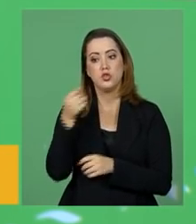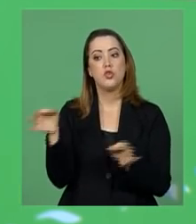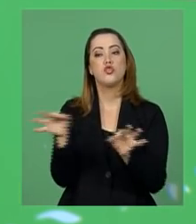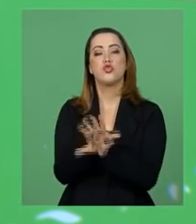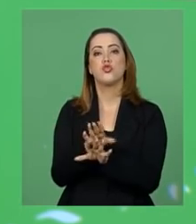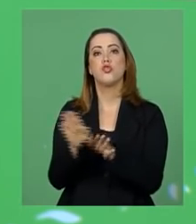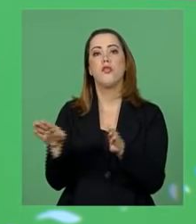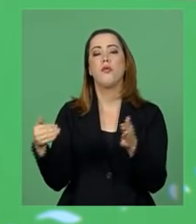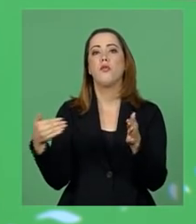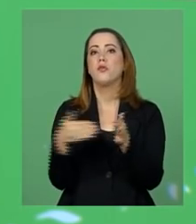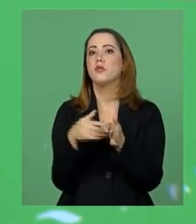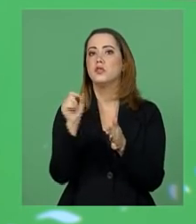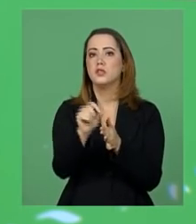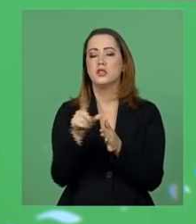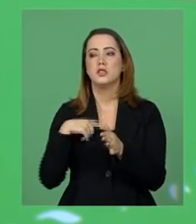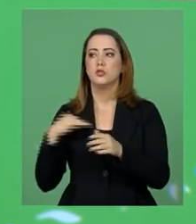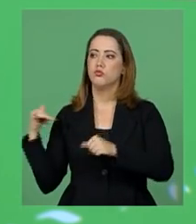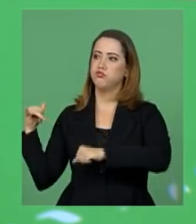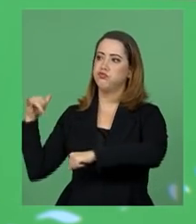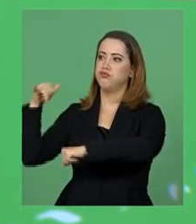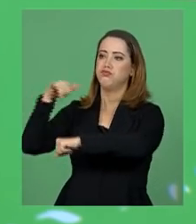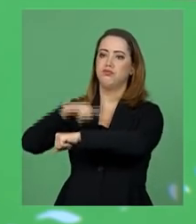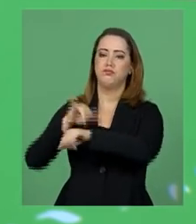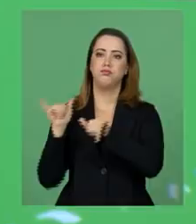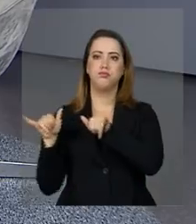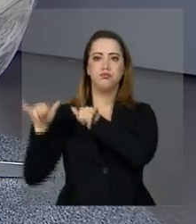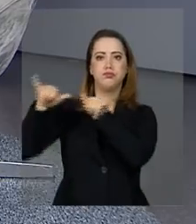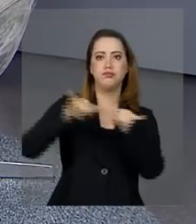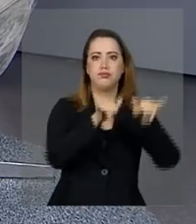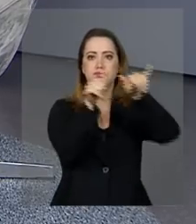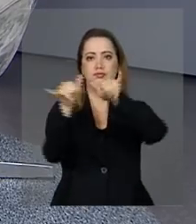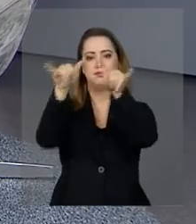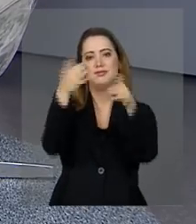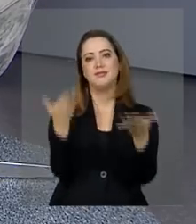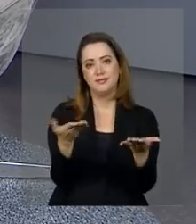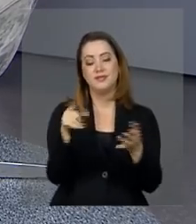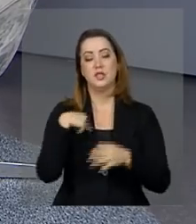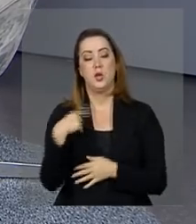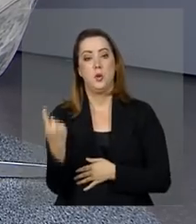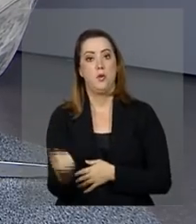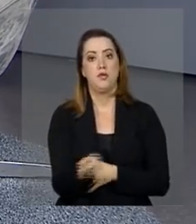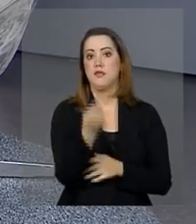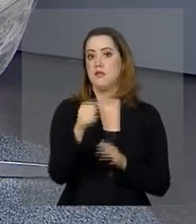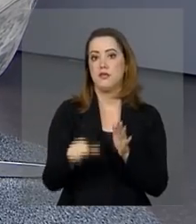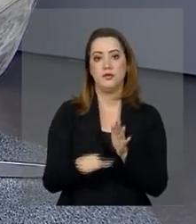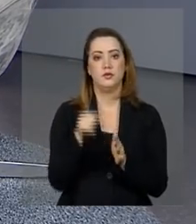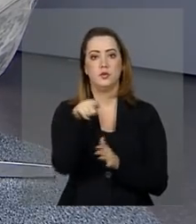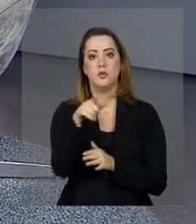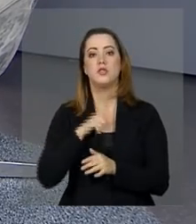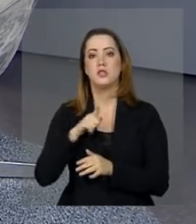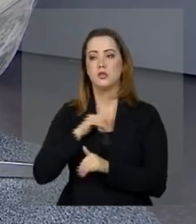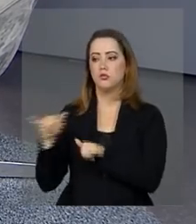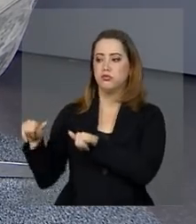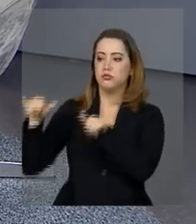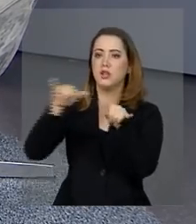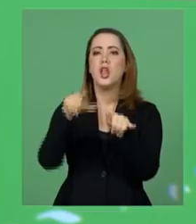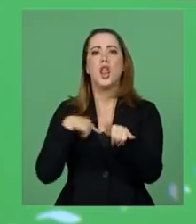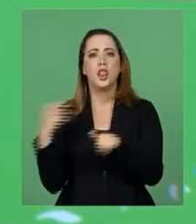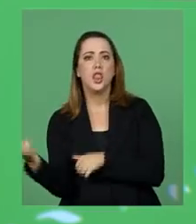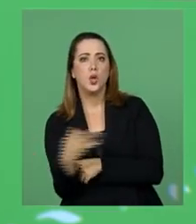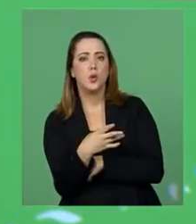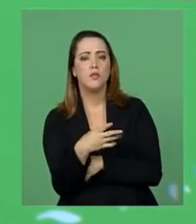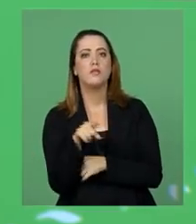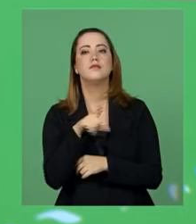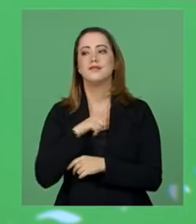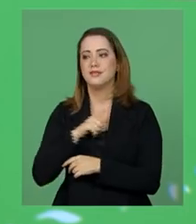com uma demonstração da Esquadrilha da Fumaça. Bom, Major, e uma das principais atrações é a Esquadrilha da Fumaça. Tem novidade esse ano? Tem novidade